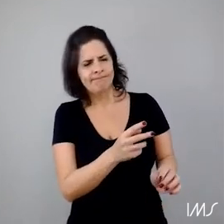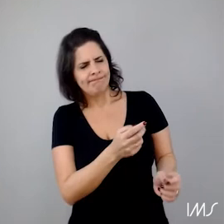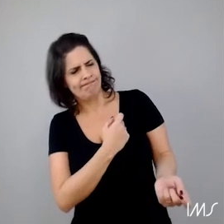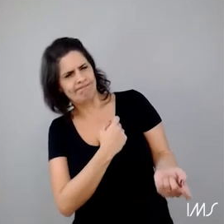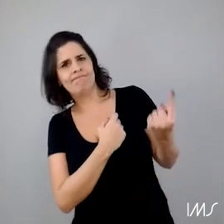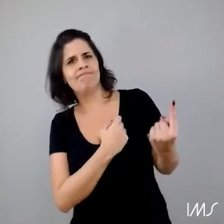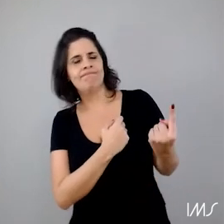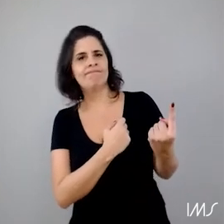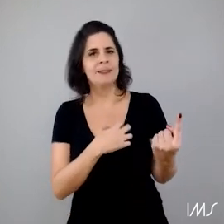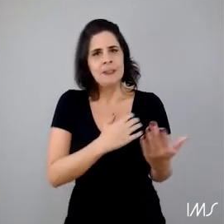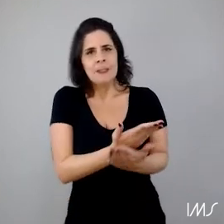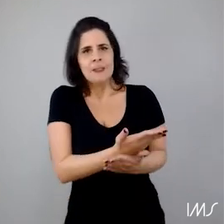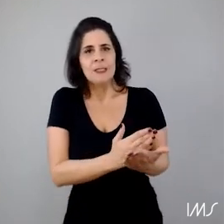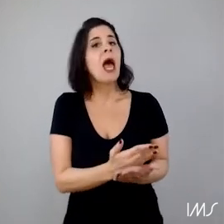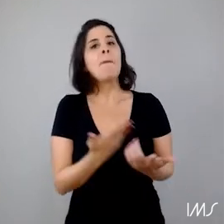e algumas